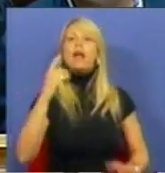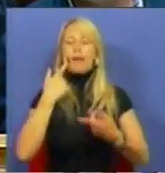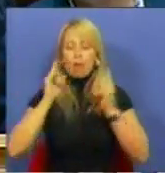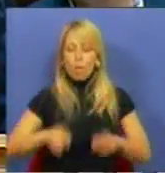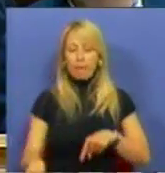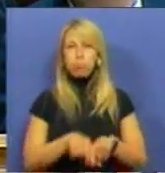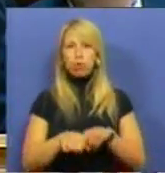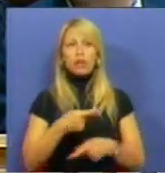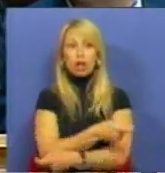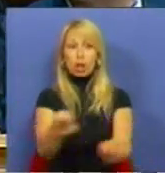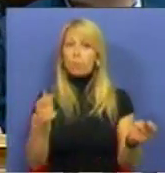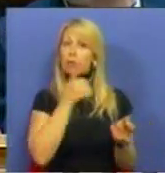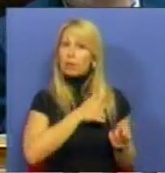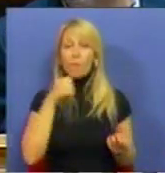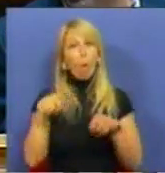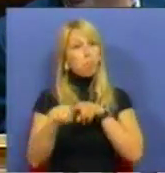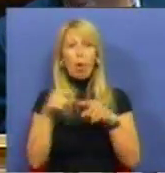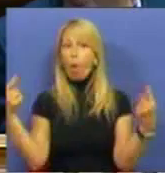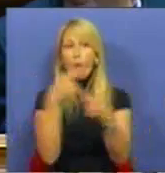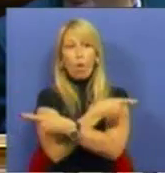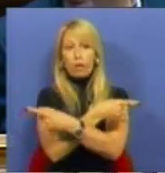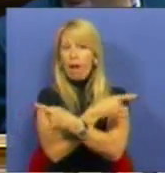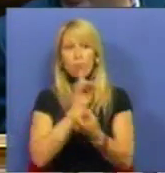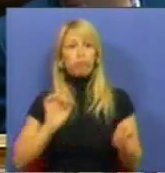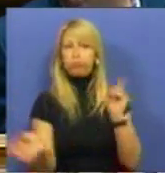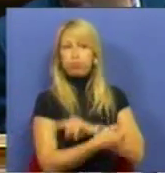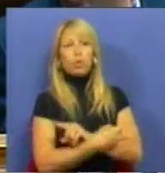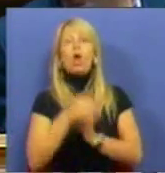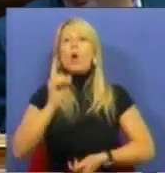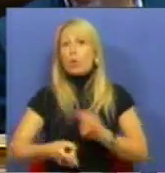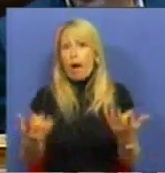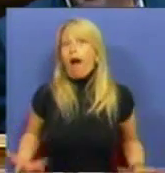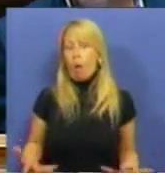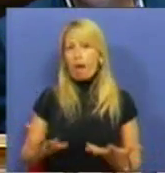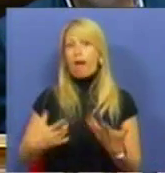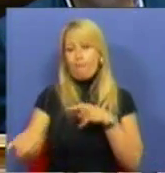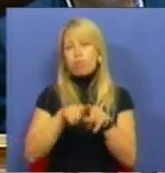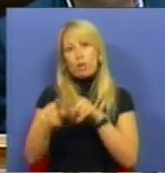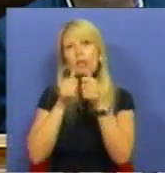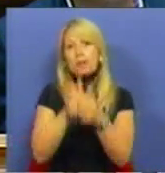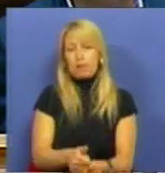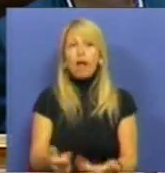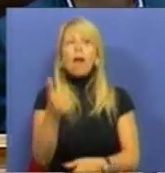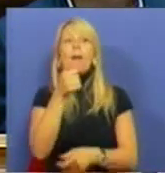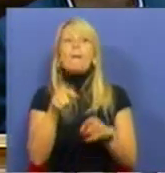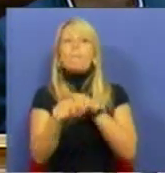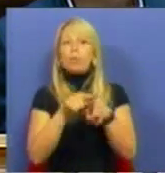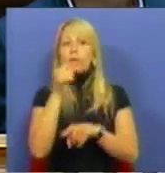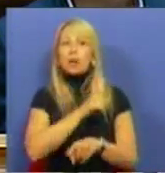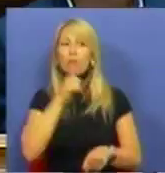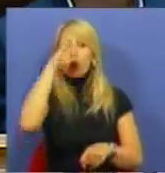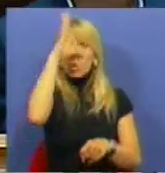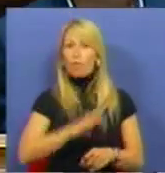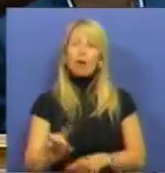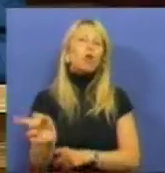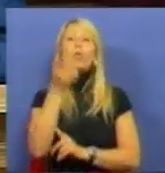sacrifícios, que é uma política totalmente contrária àquela que tem vindo a ser seguida. A política de sacrifícios do Governo não é uma